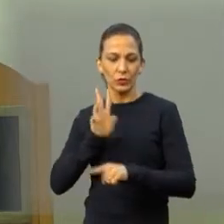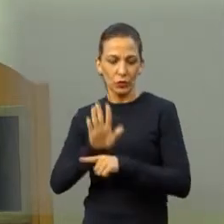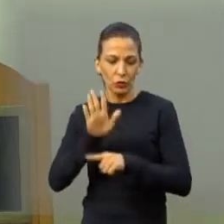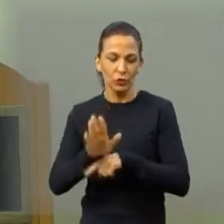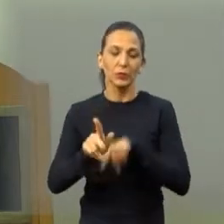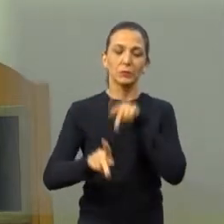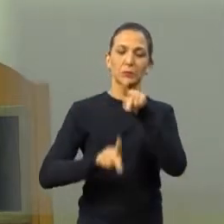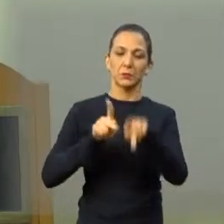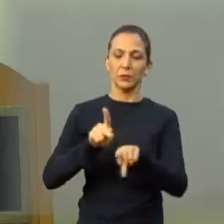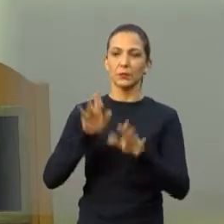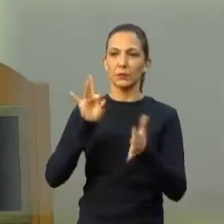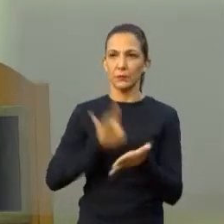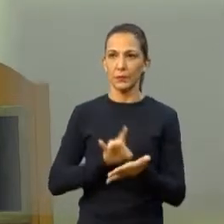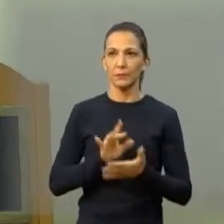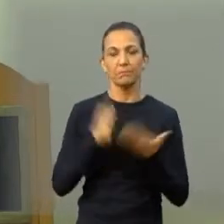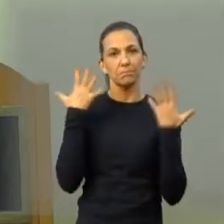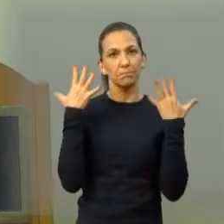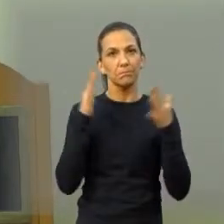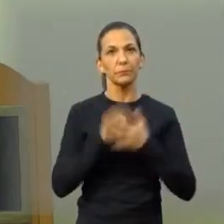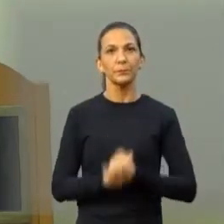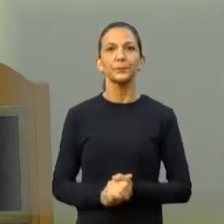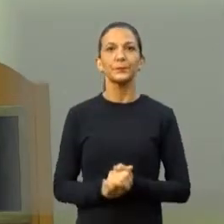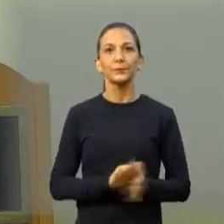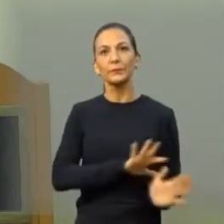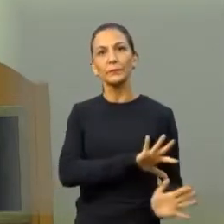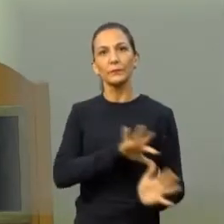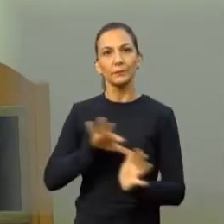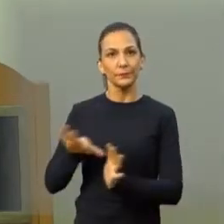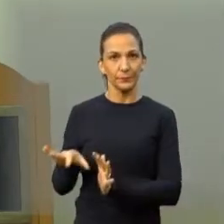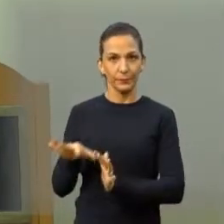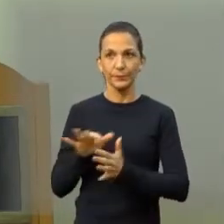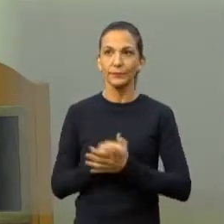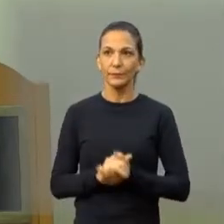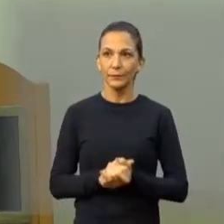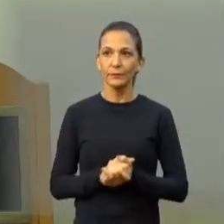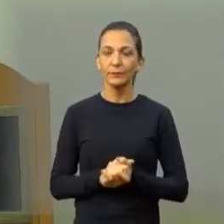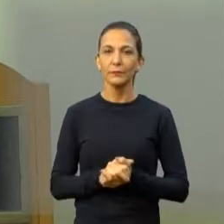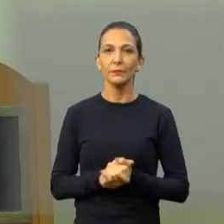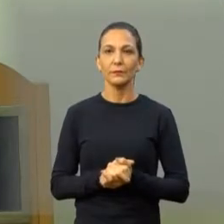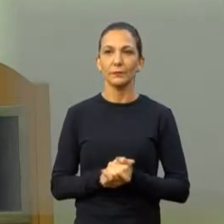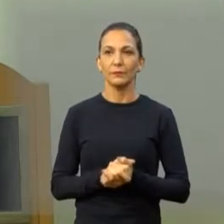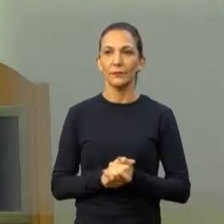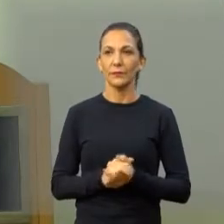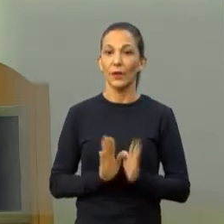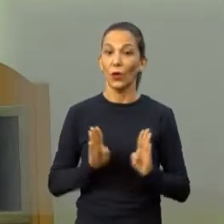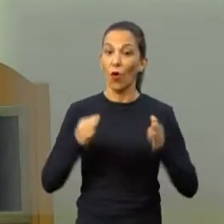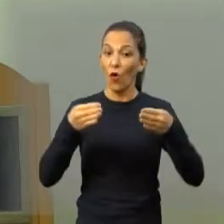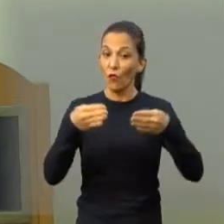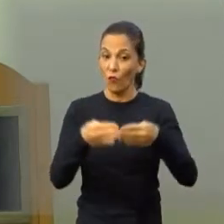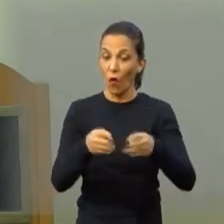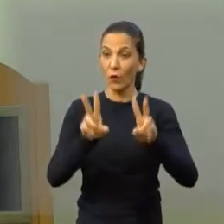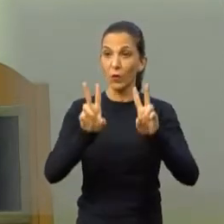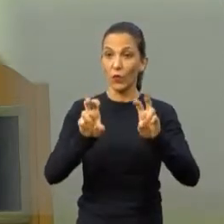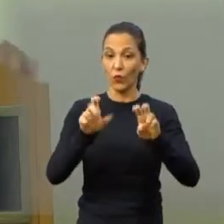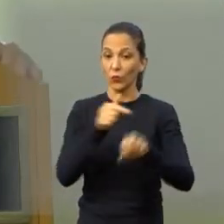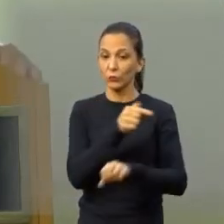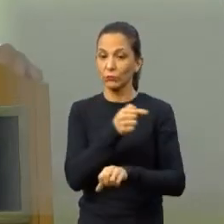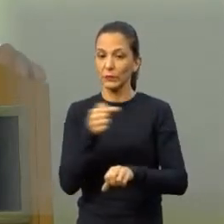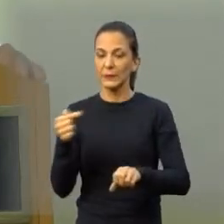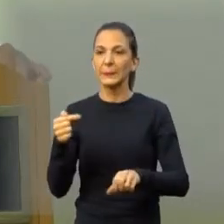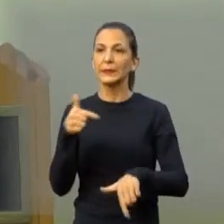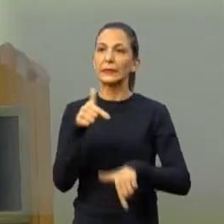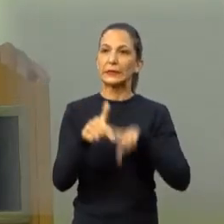cidade Parabéns bom gostei de iniciar a minha fala melhor continuar a minha fala abordando um pouco mais sobre a nossa semana